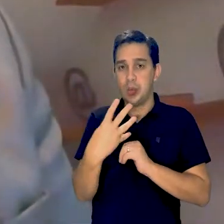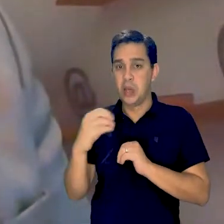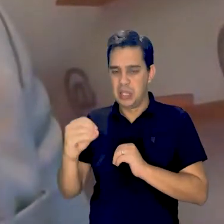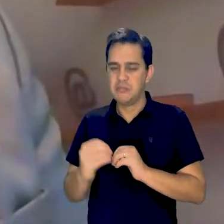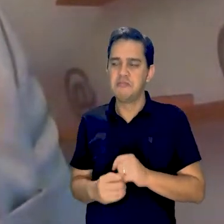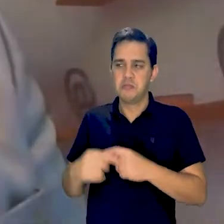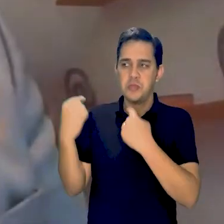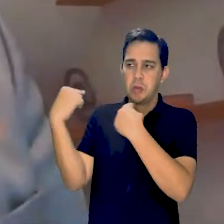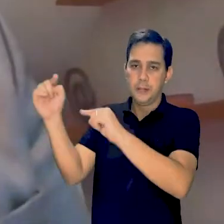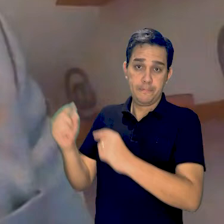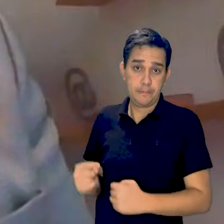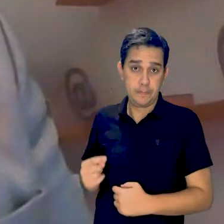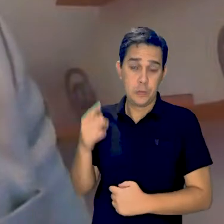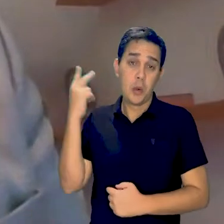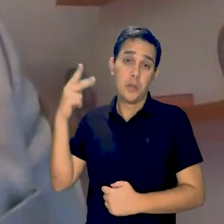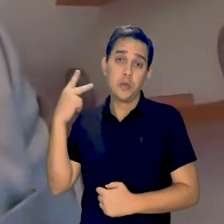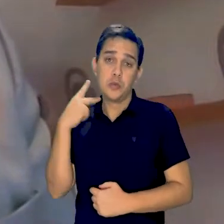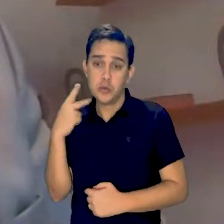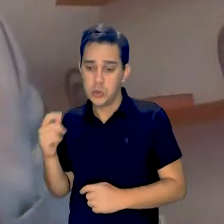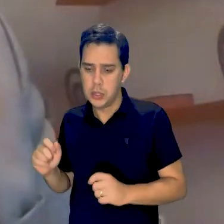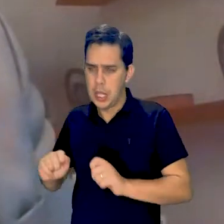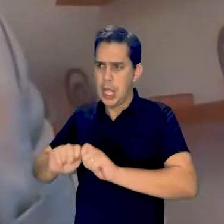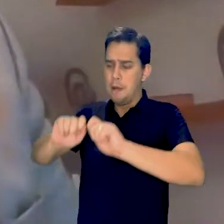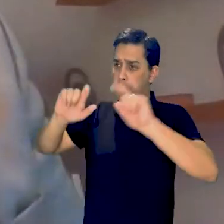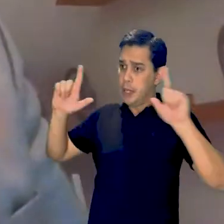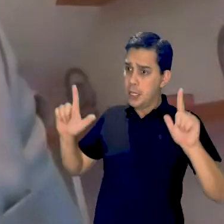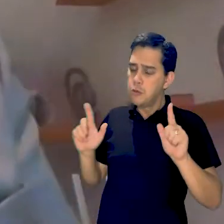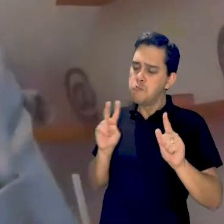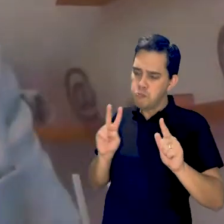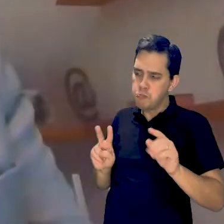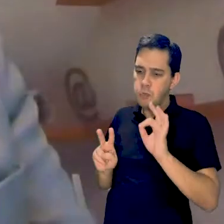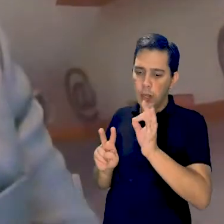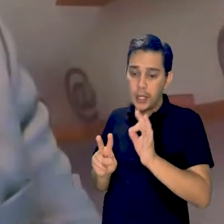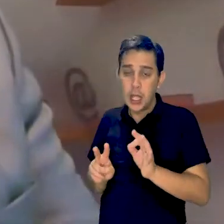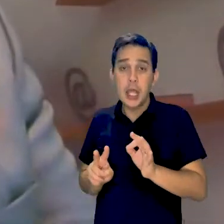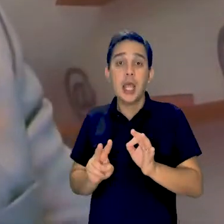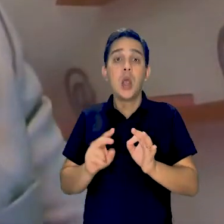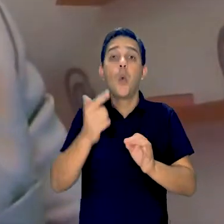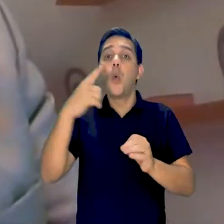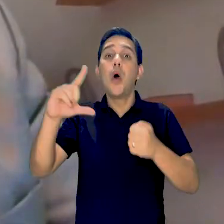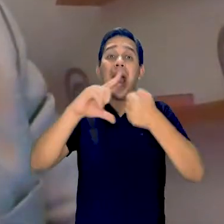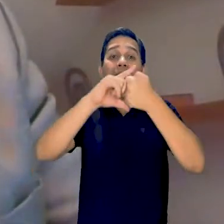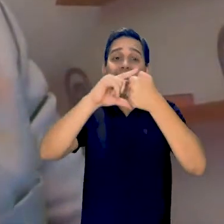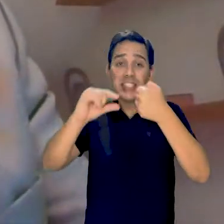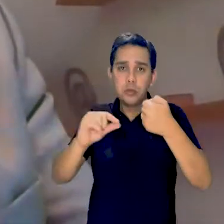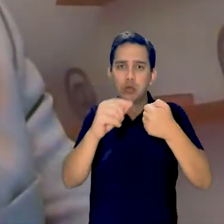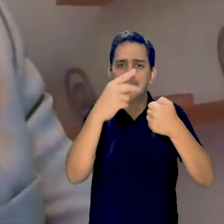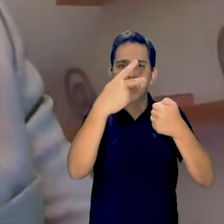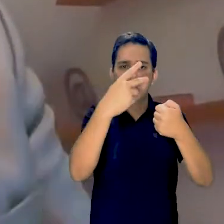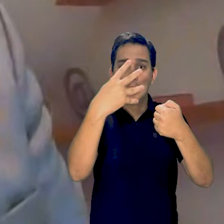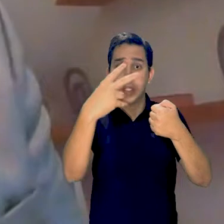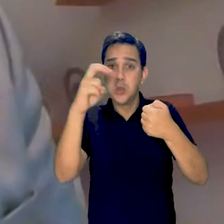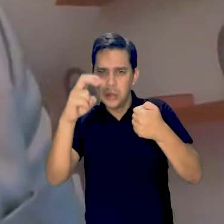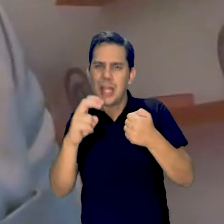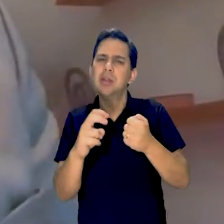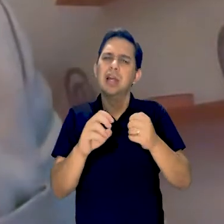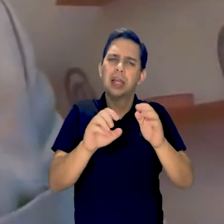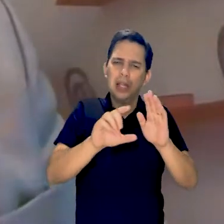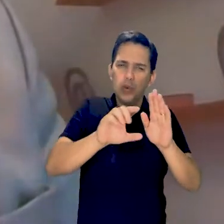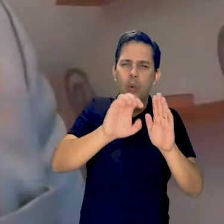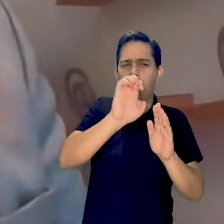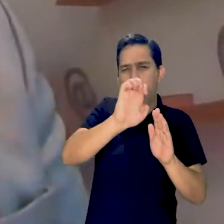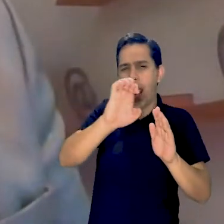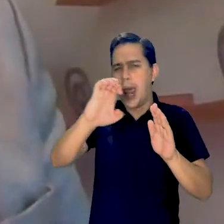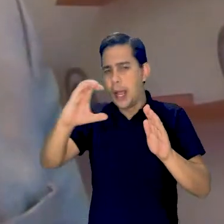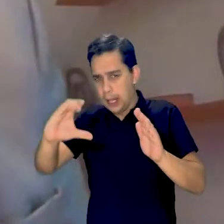atenta ao ditame do artigo 241, também do mesmo Estatuto da Criança e do Adolescente,